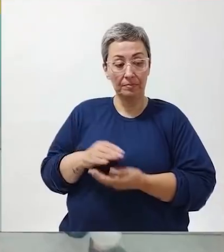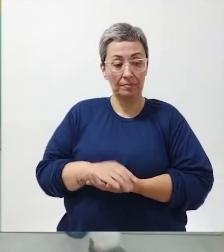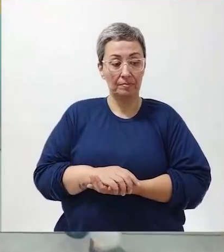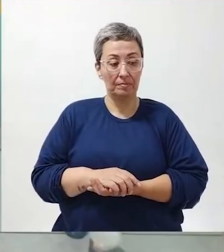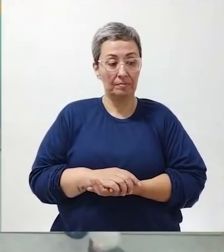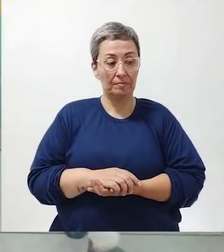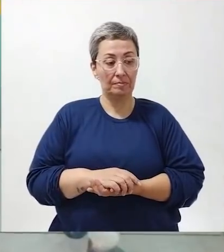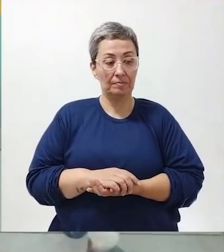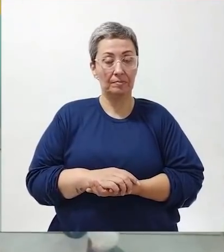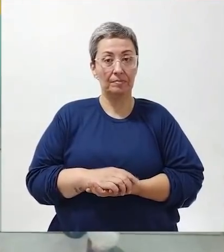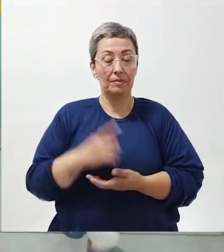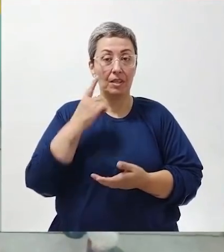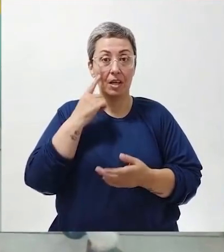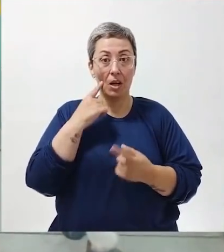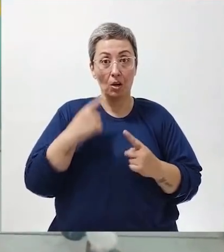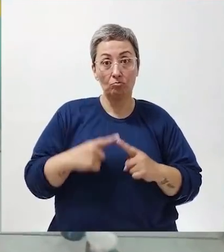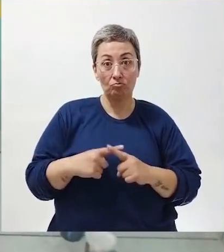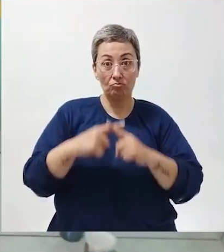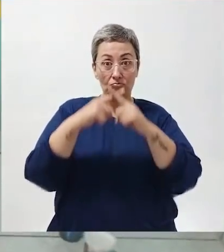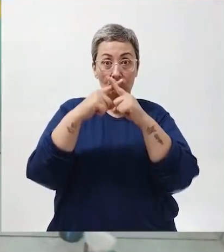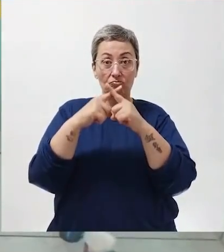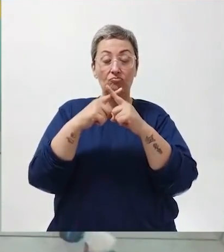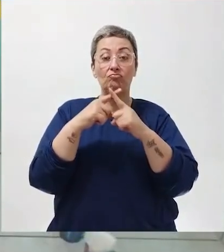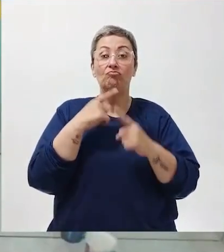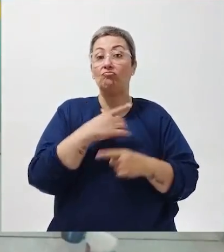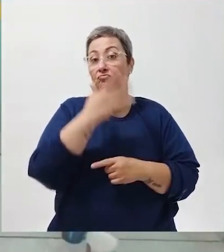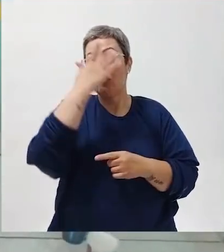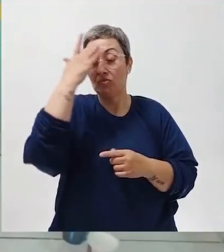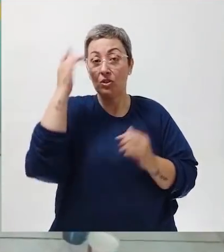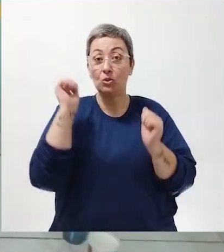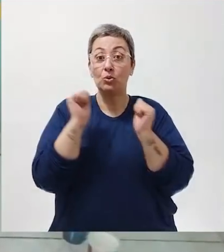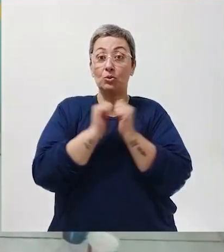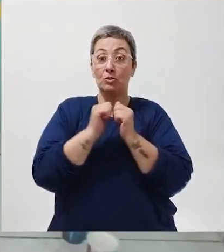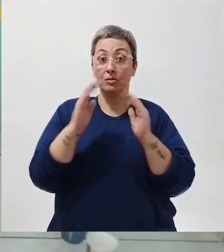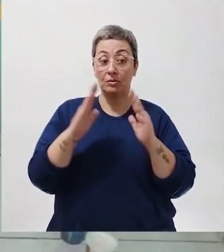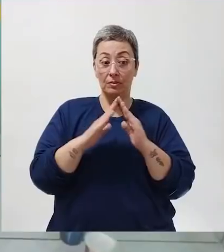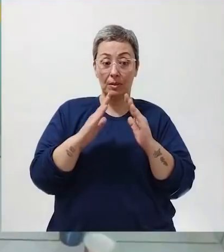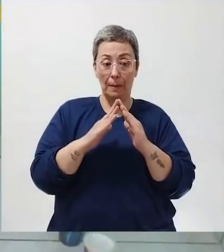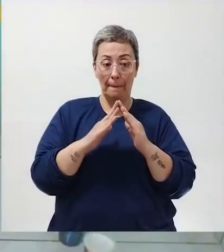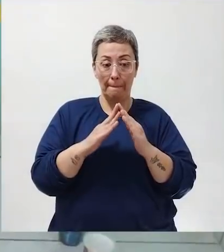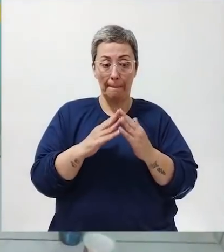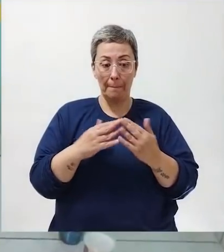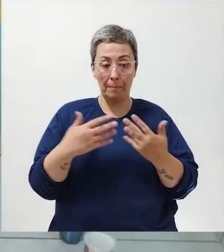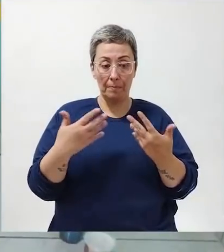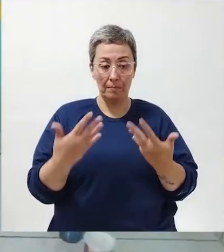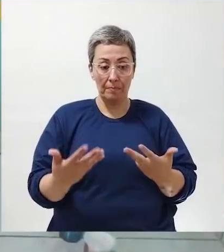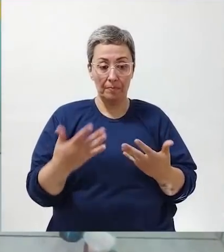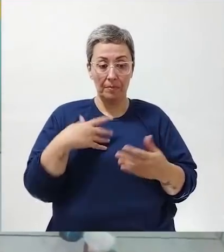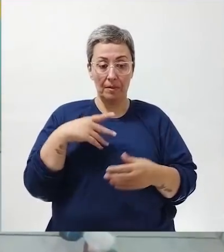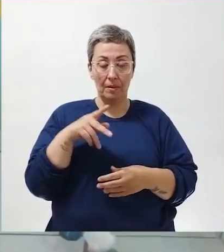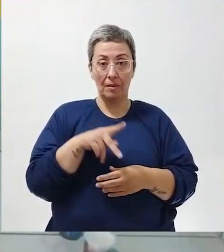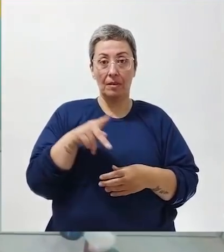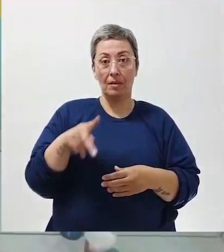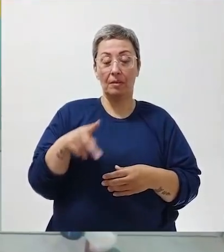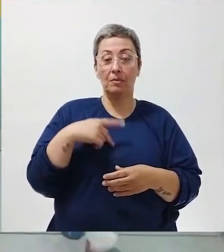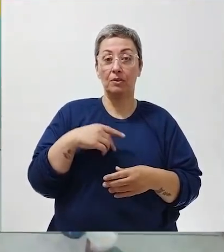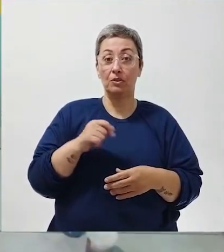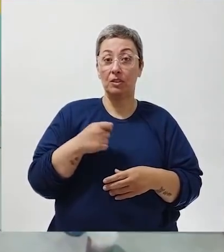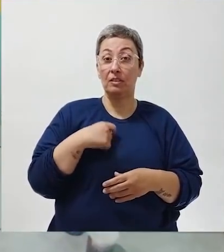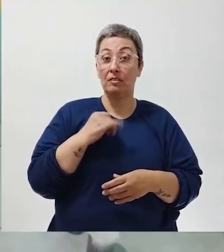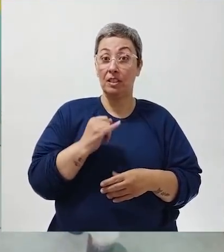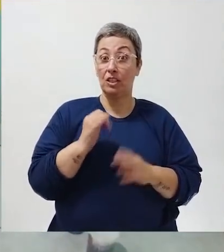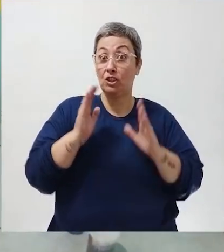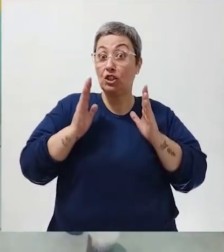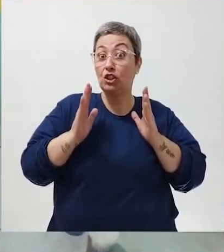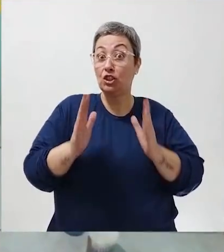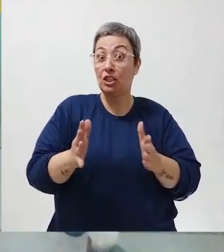hein? Para competir com alguém que tem aí na casa de vocês. Quando a professora Jéssica falar